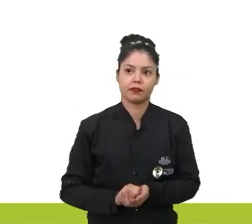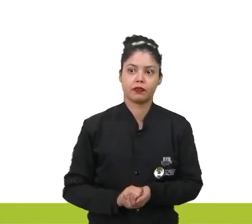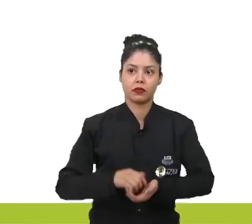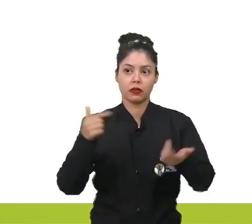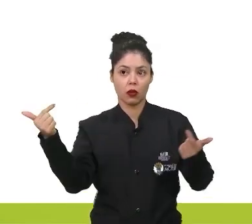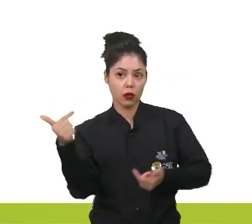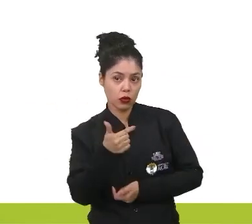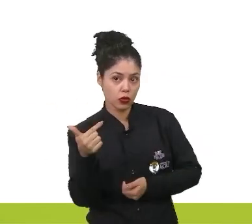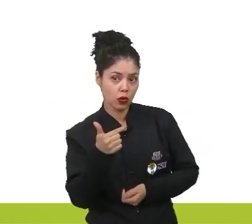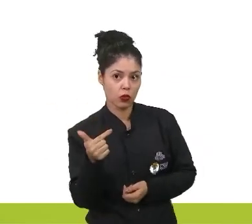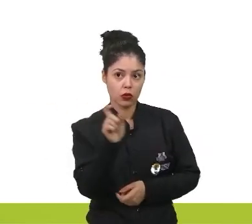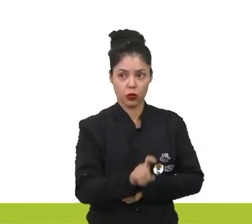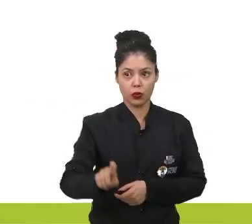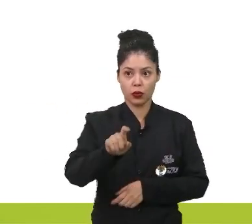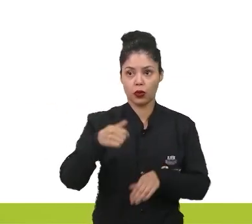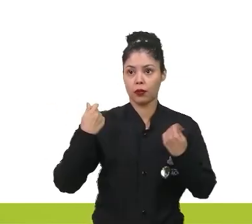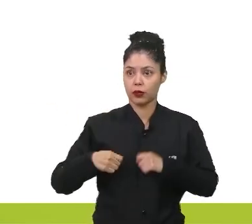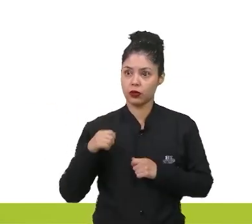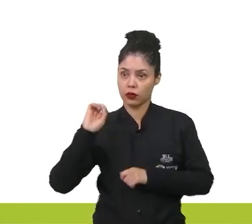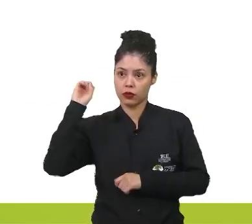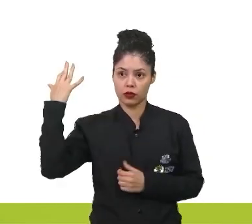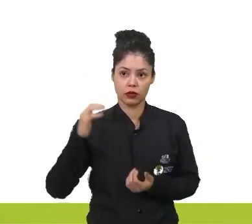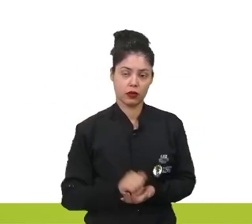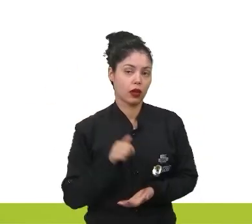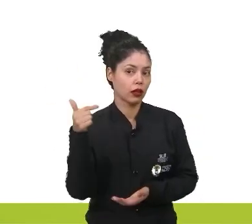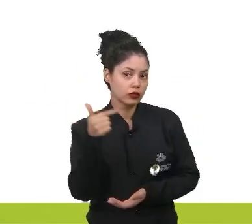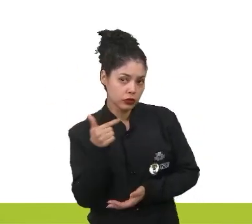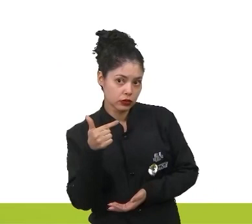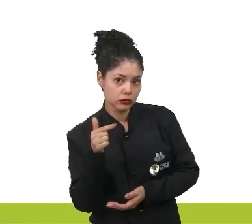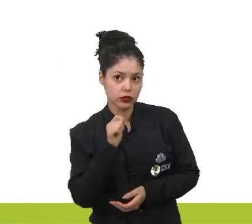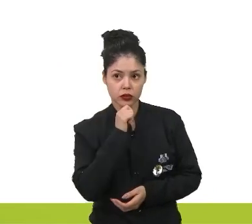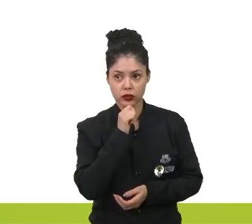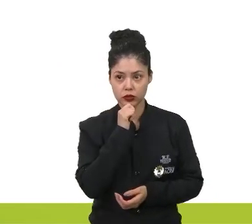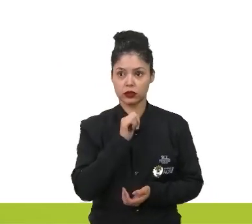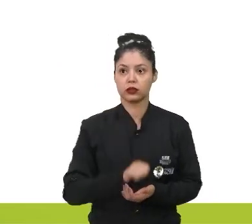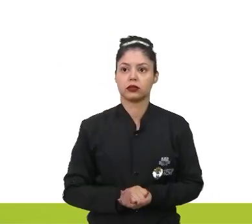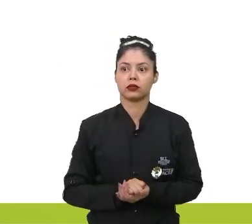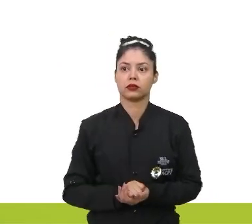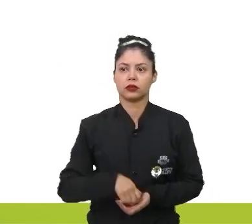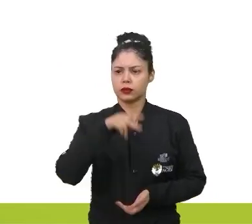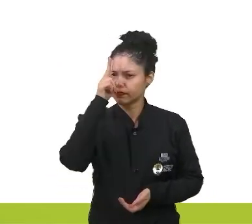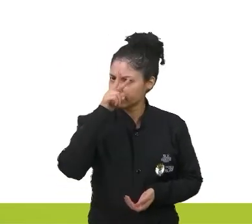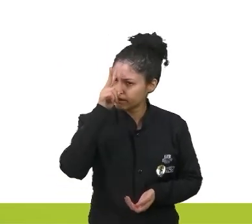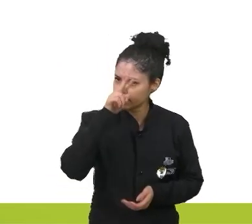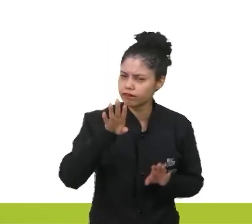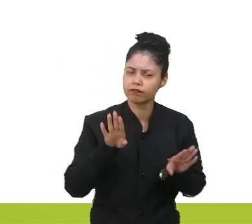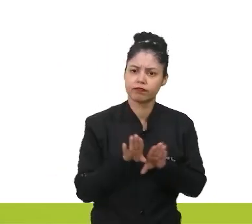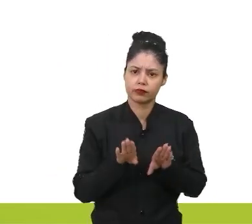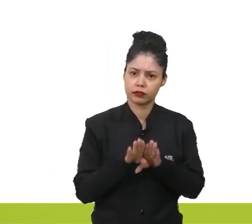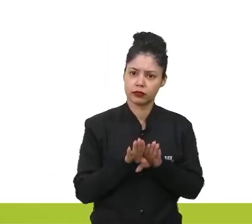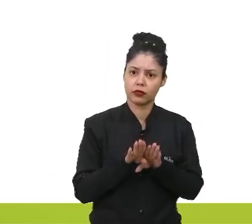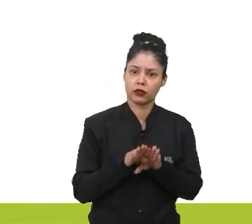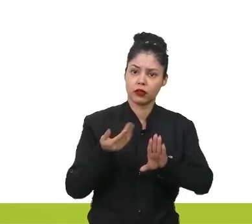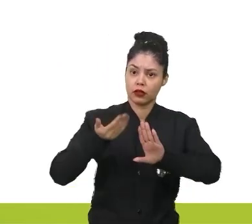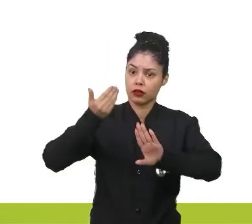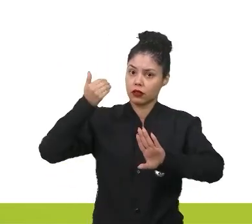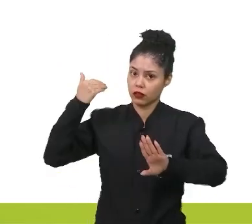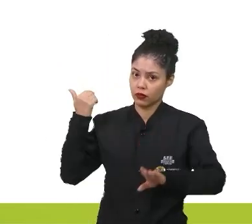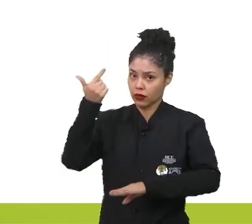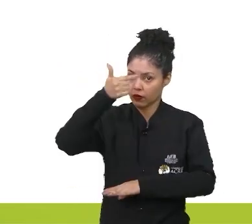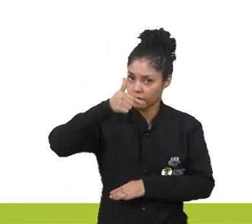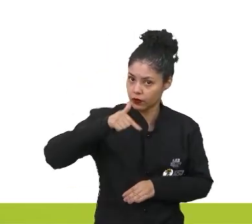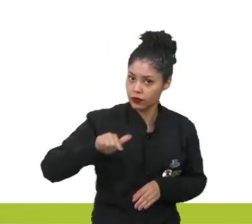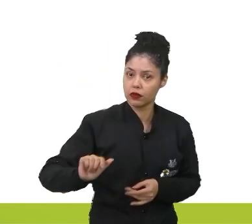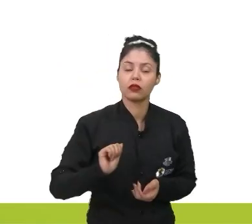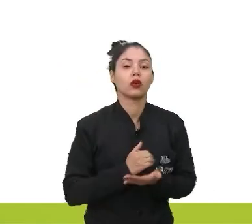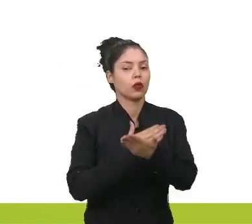uma segunda detetização precisou acontecer. A segunda detetização, gente, lembra, tá? Macete que a gente falou lá atrás, mas vou repetir.